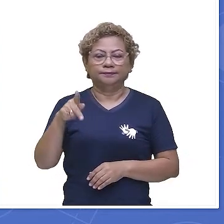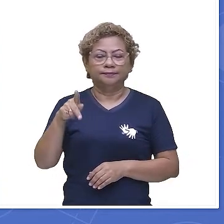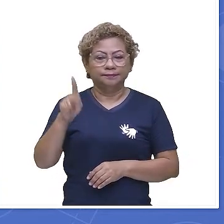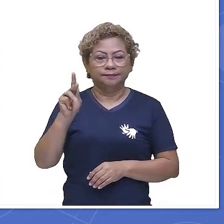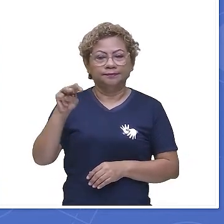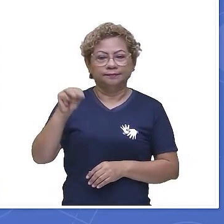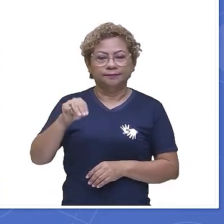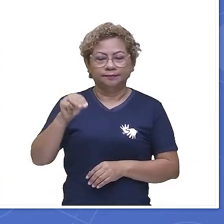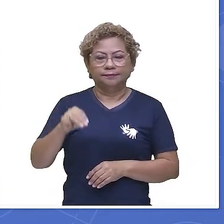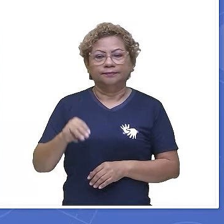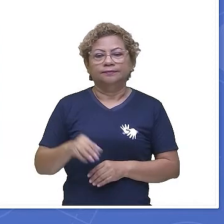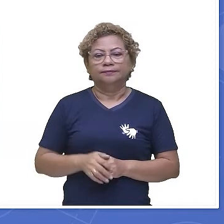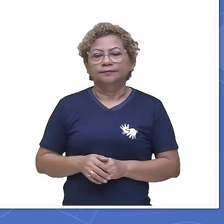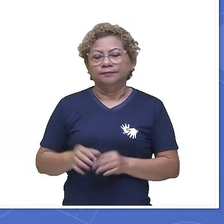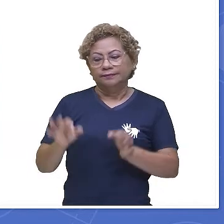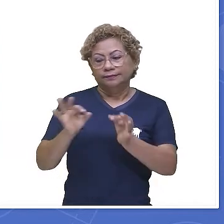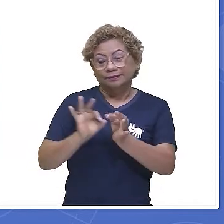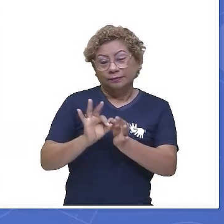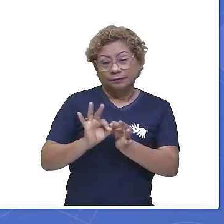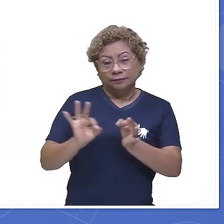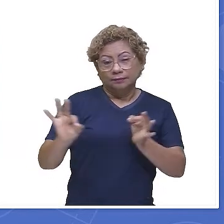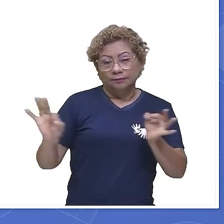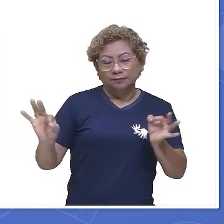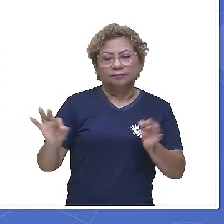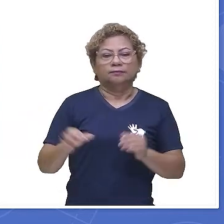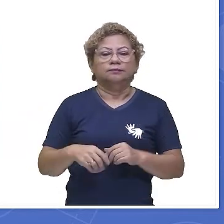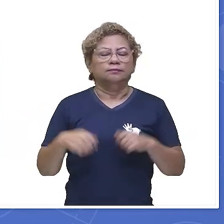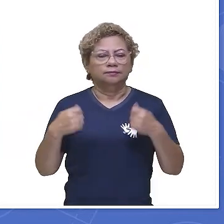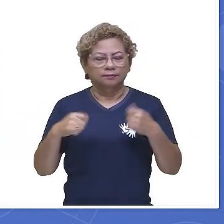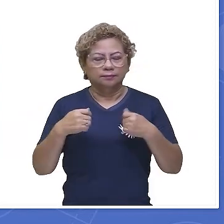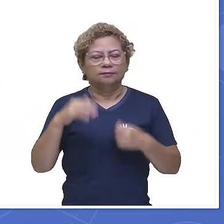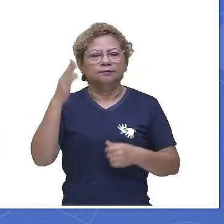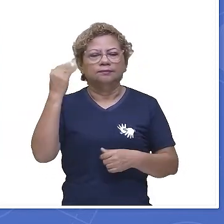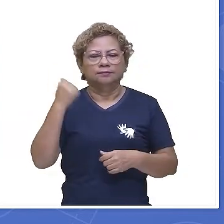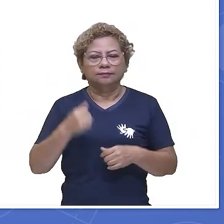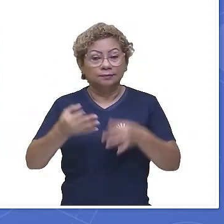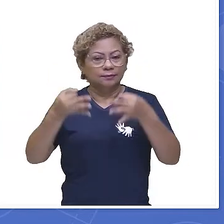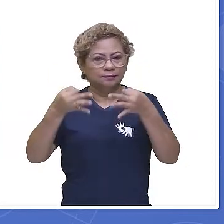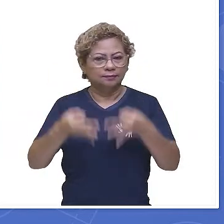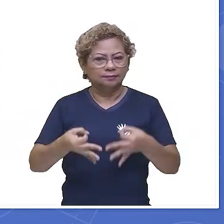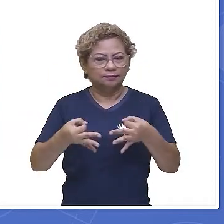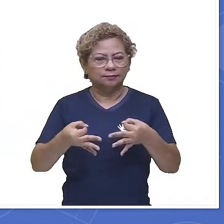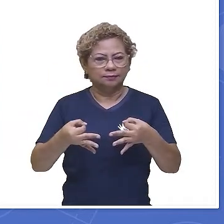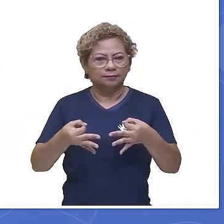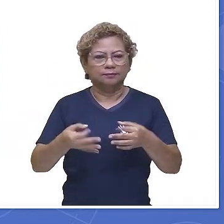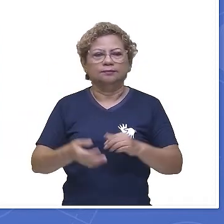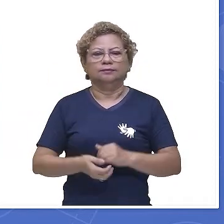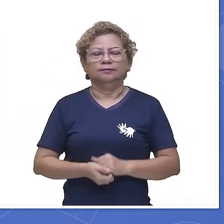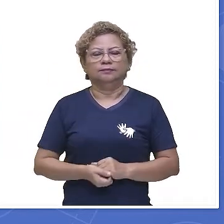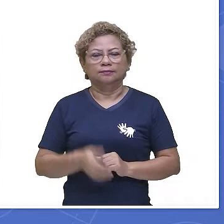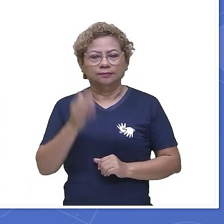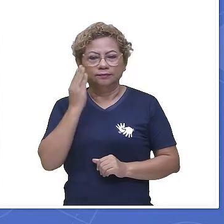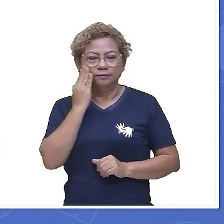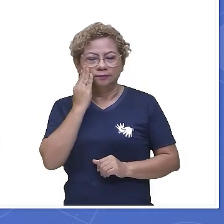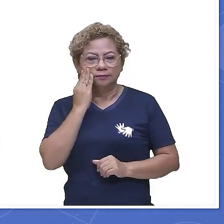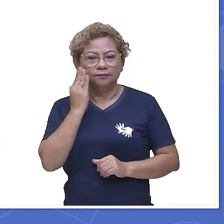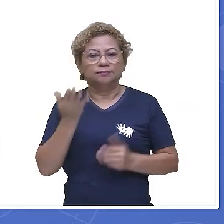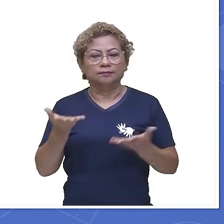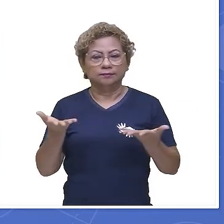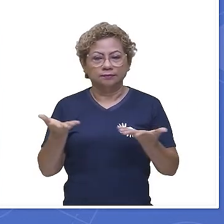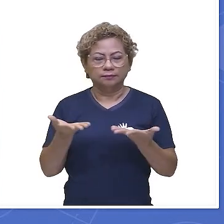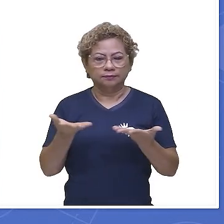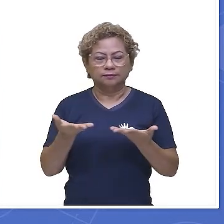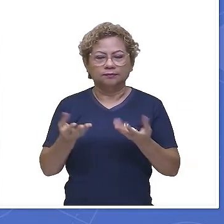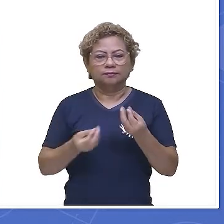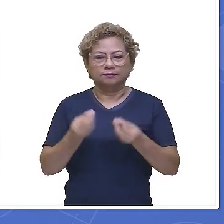para sintetizar essa situação aí das nossas grandezas escalares e vetoriais, nós vamos aqui conferir um